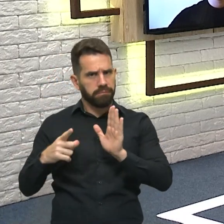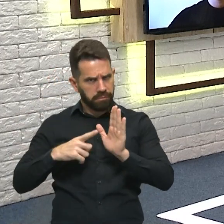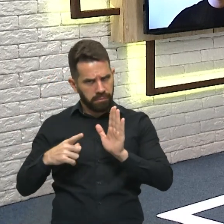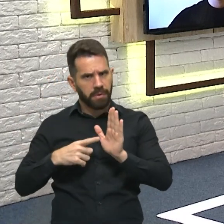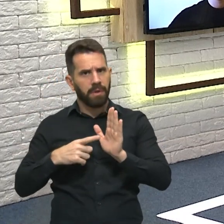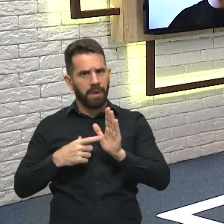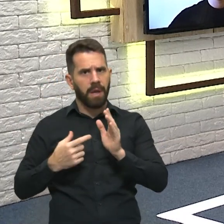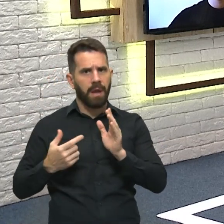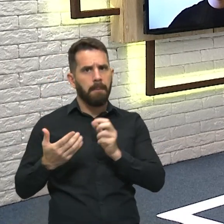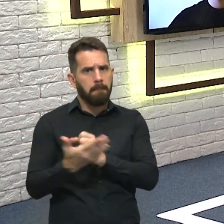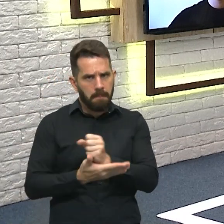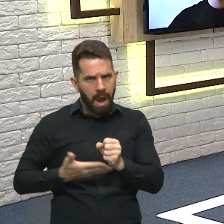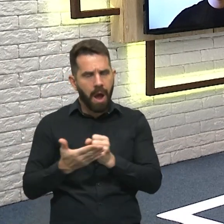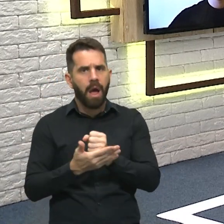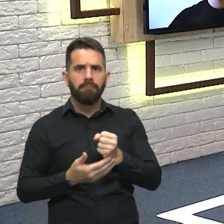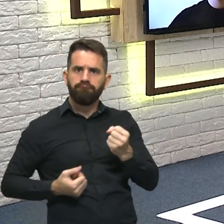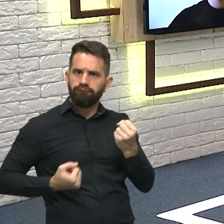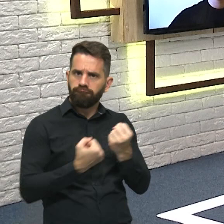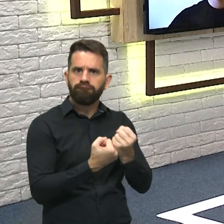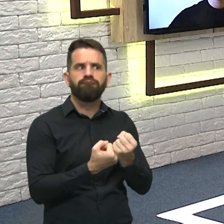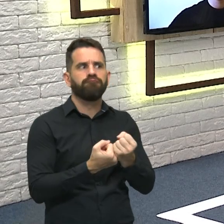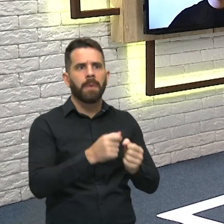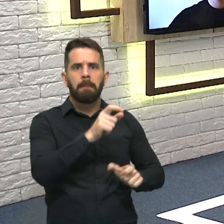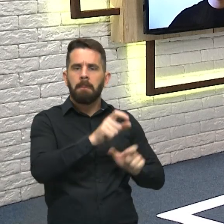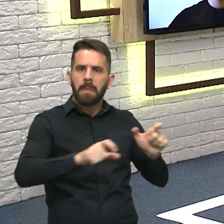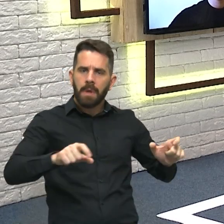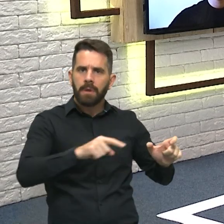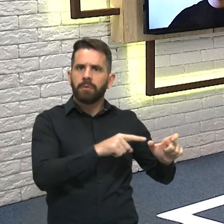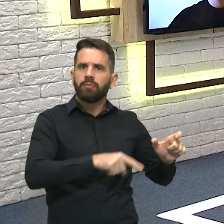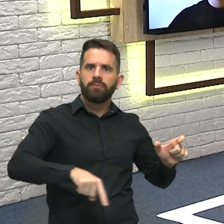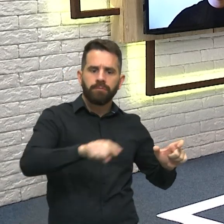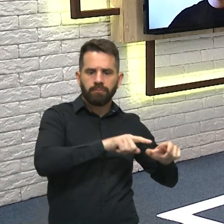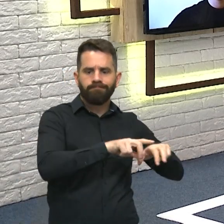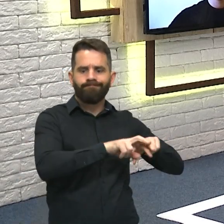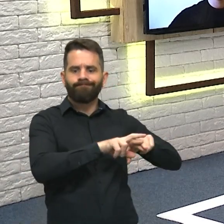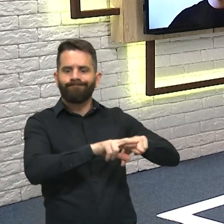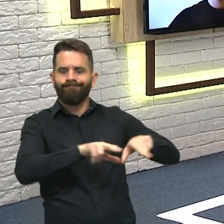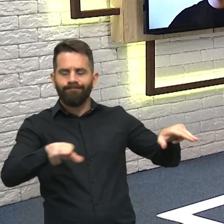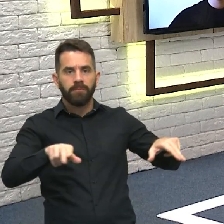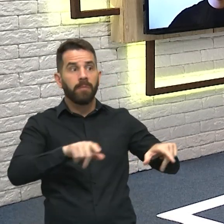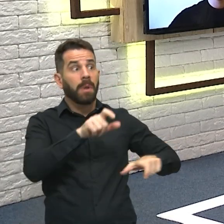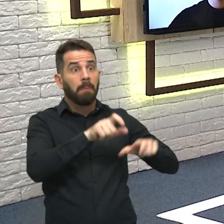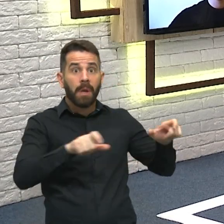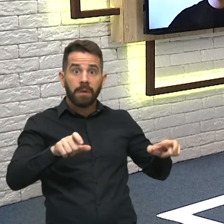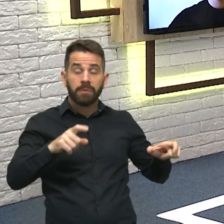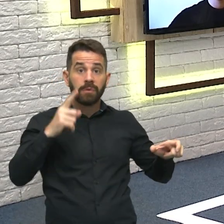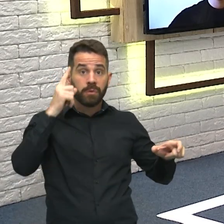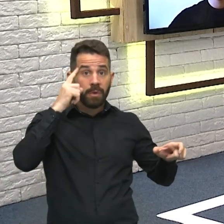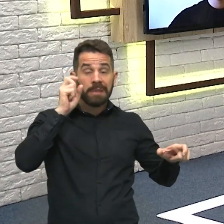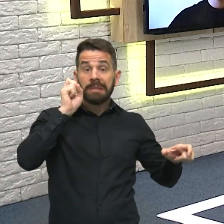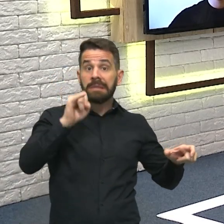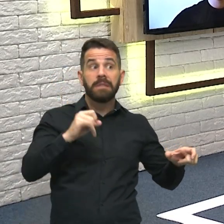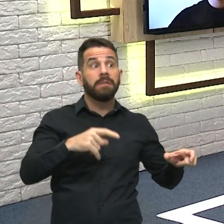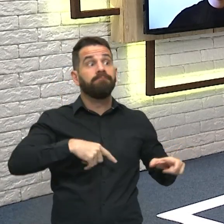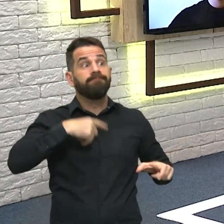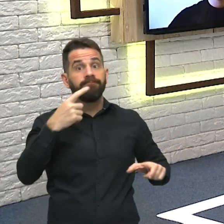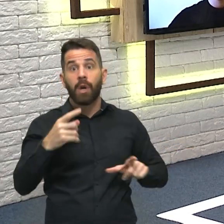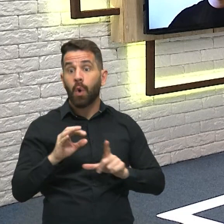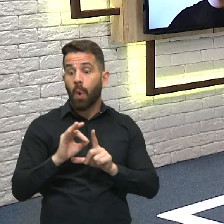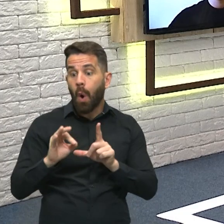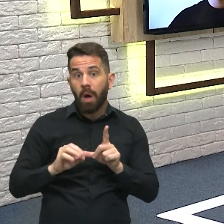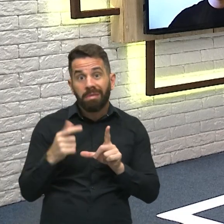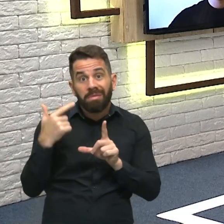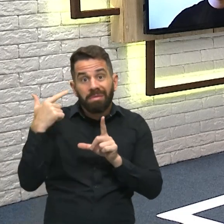legislação. Nós entendemos a necessidade de pessoas que, muitas vezes, se não fosse por meio do sistema de cotas, não